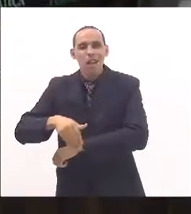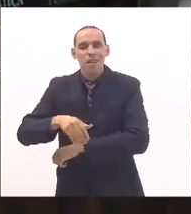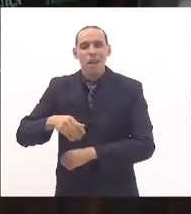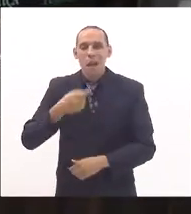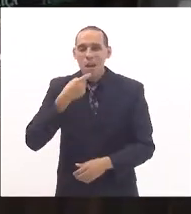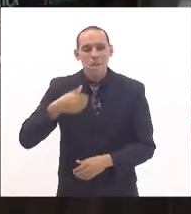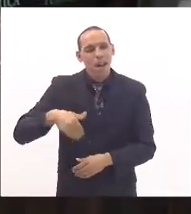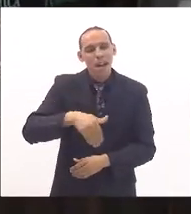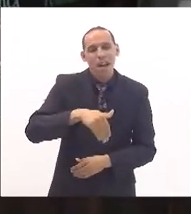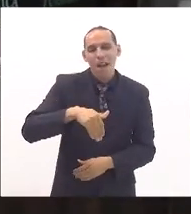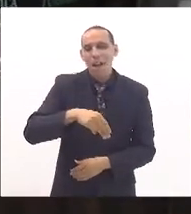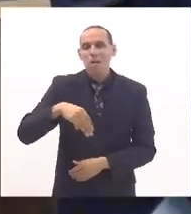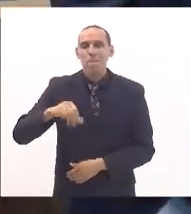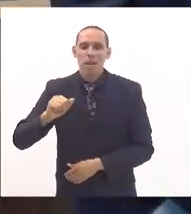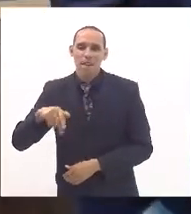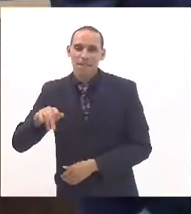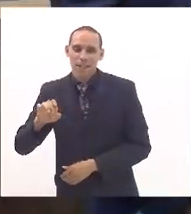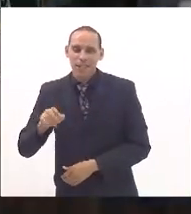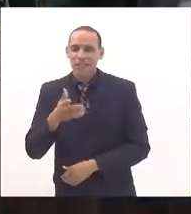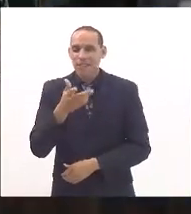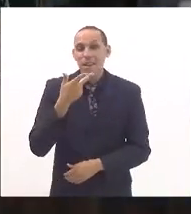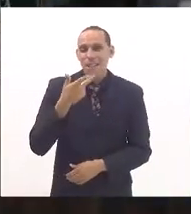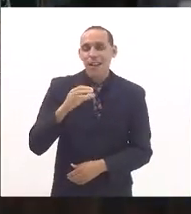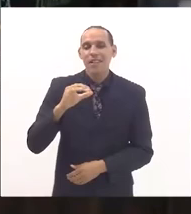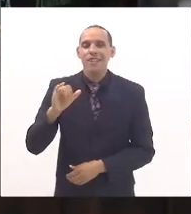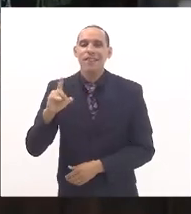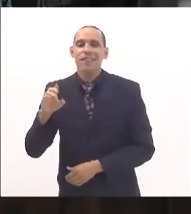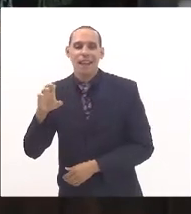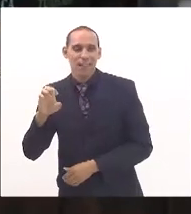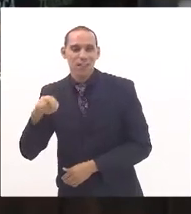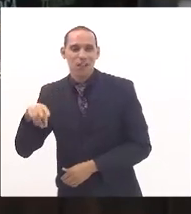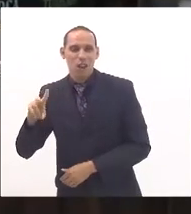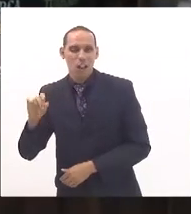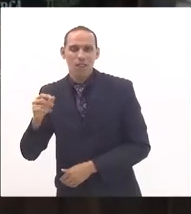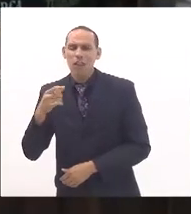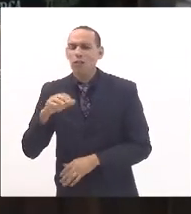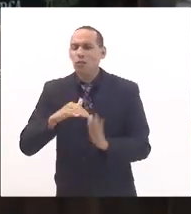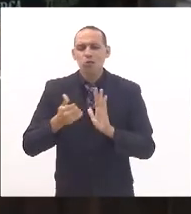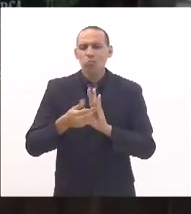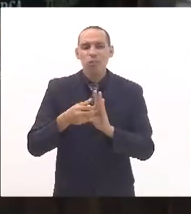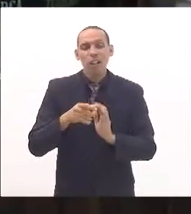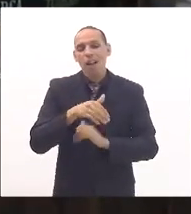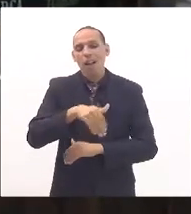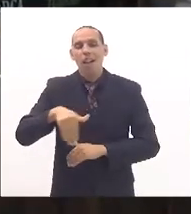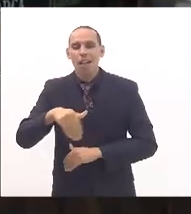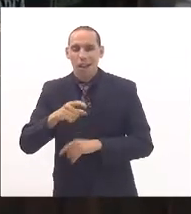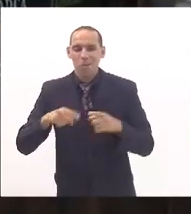da Cidade Nova? Sim. Tudo está lá, na beira do mangue.